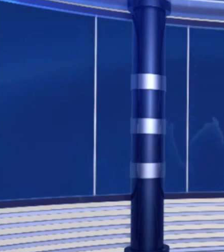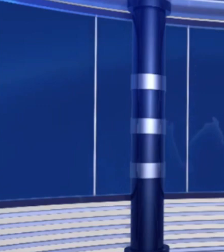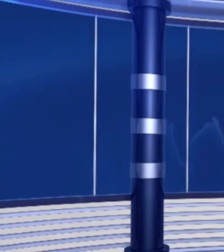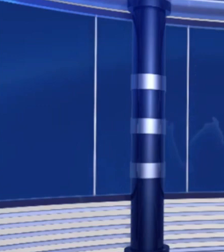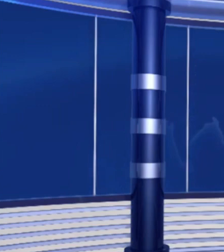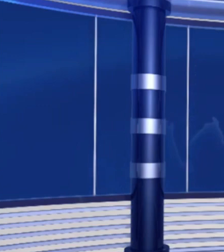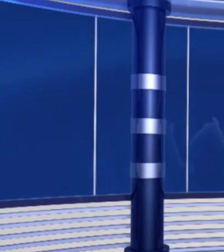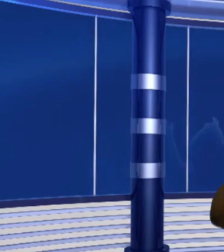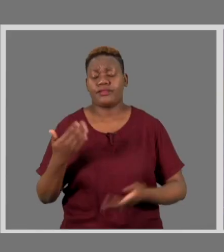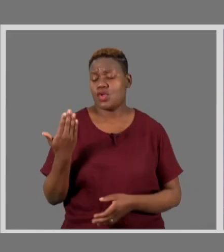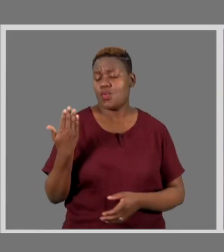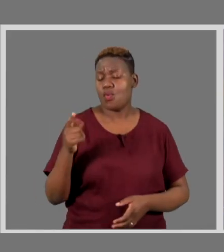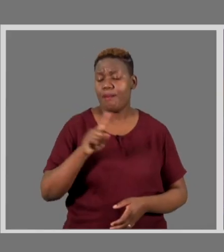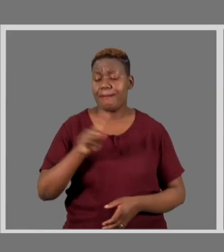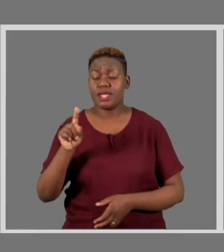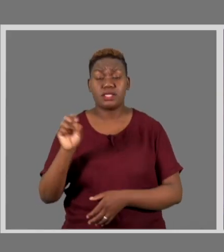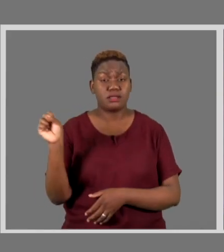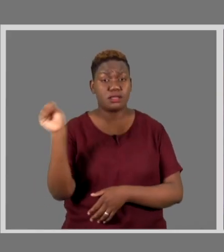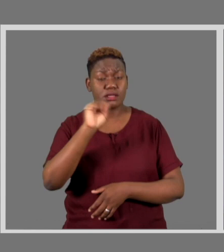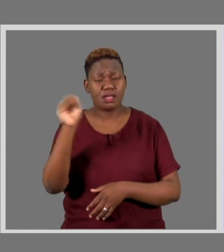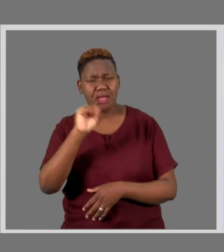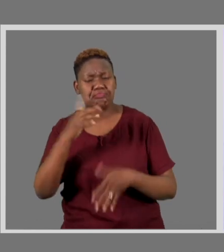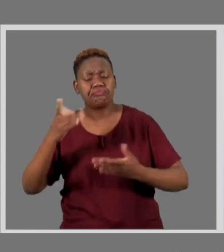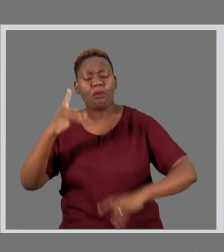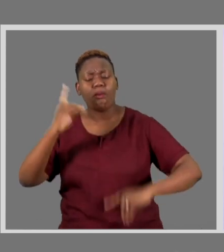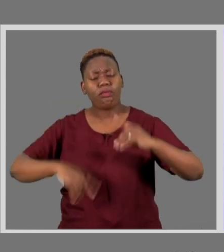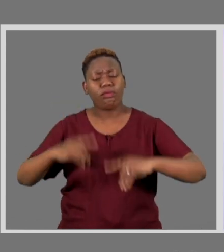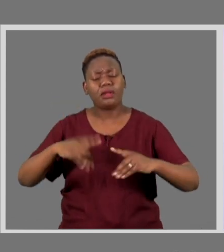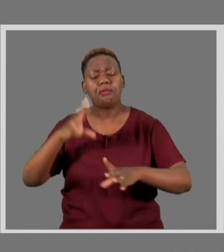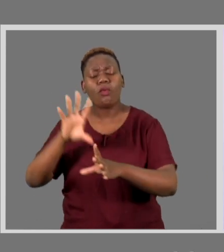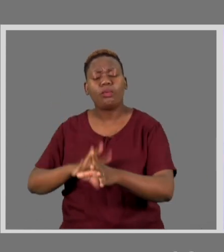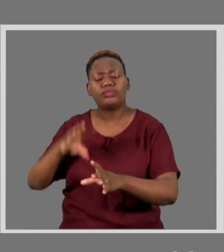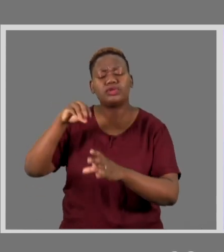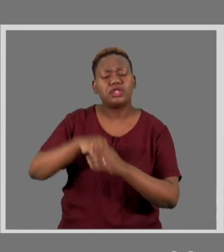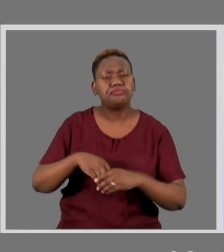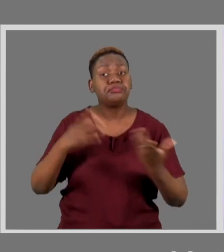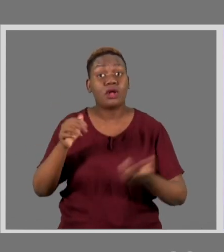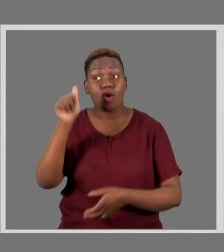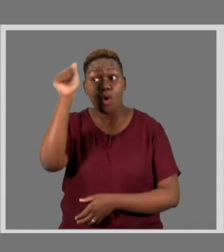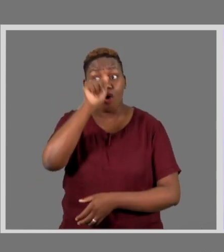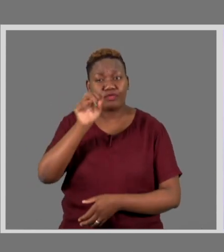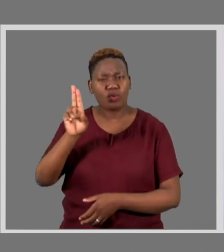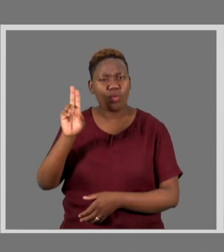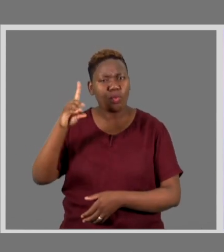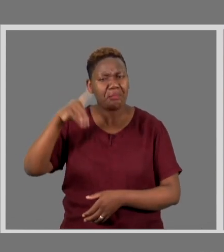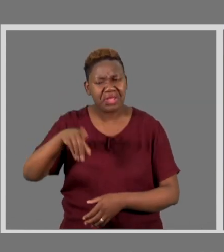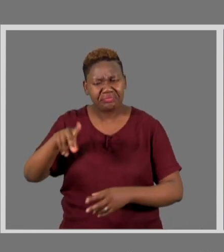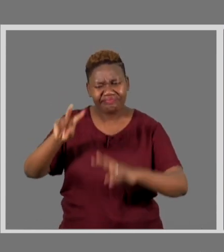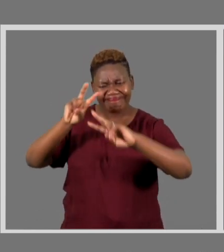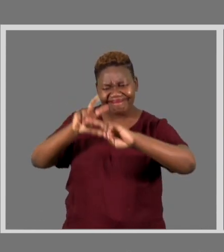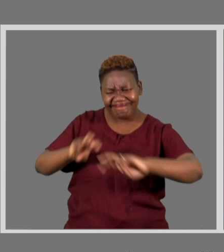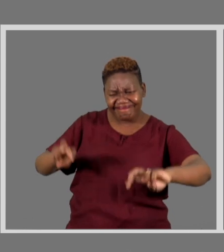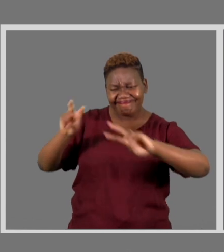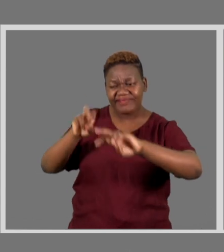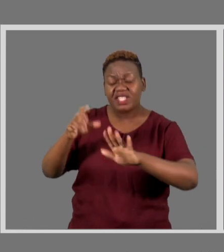reunião. O Centro de Estudos de Políticas Inclusivas da Universidade Pedagógica lançou a 10 de setembro